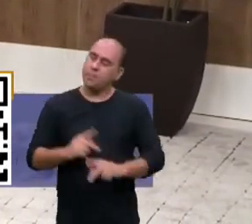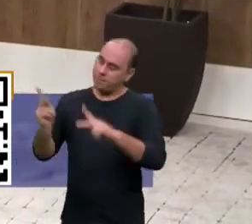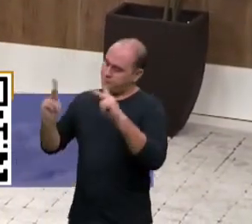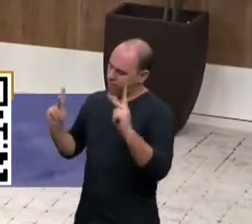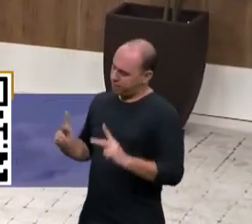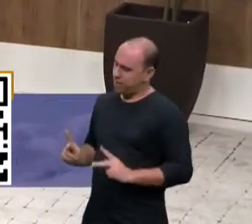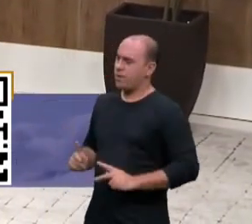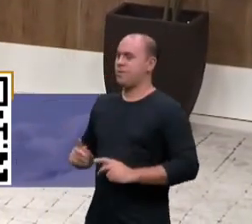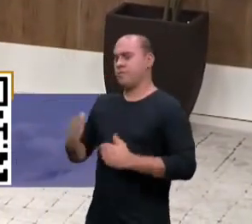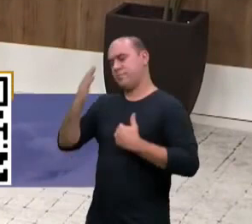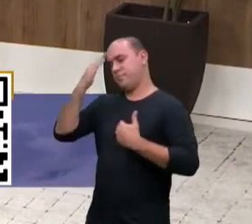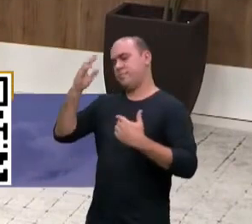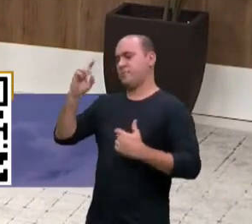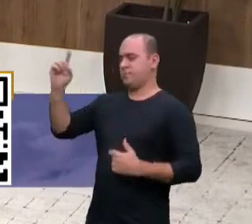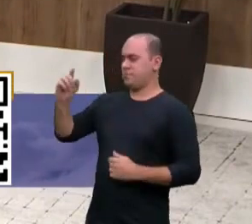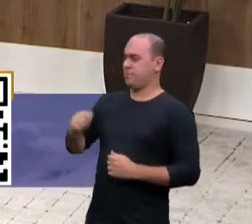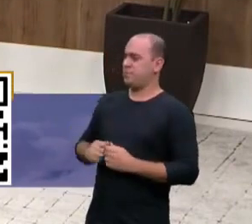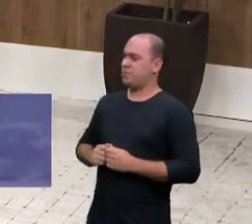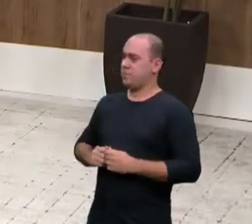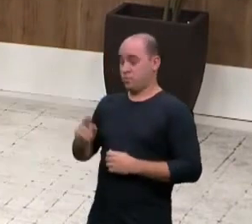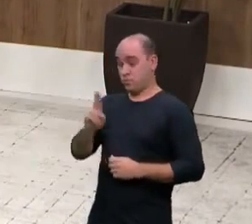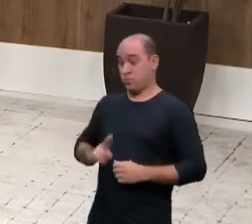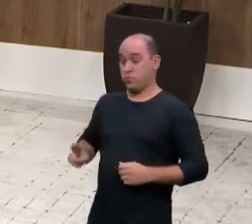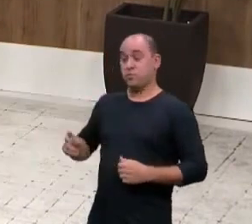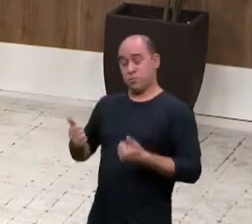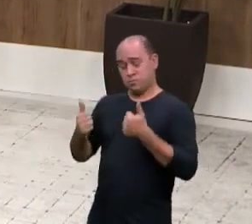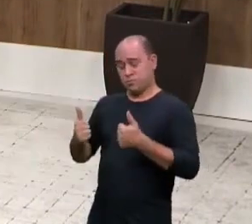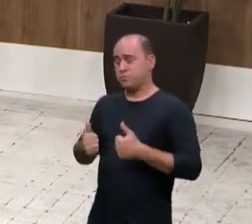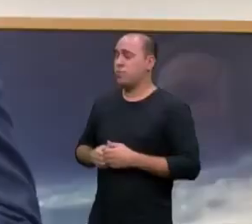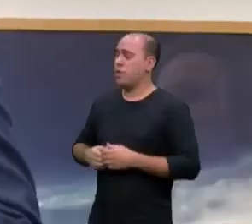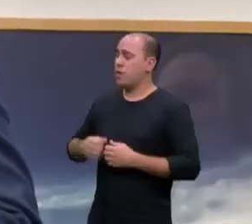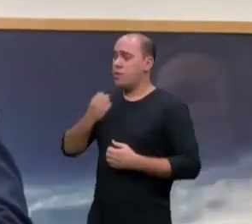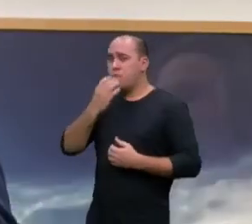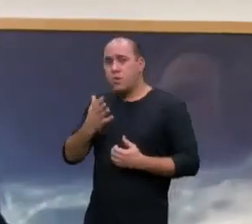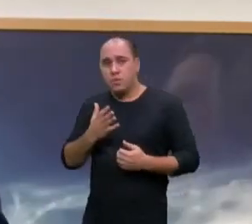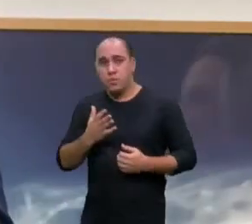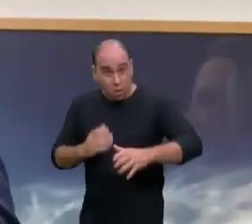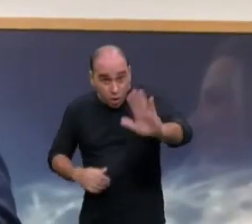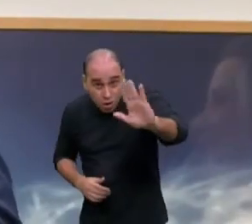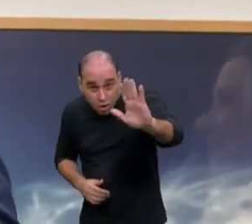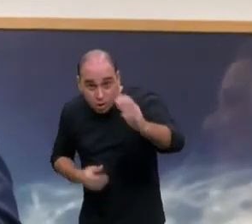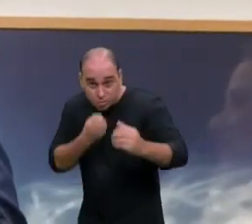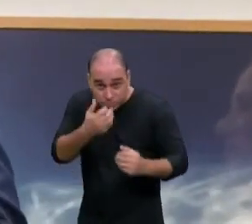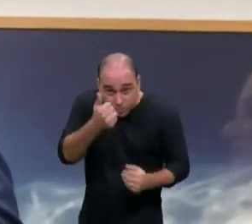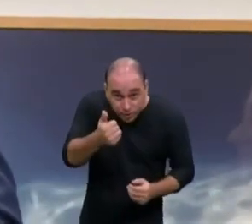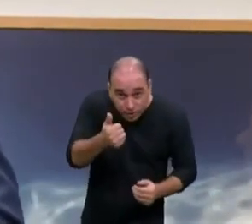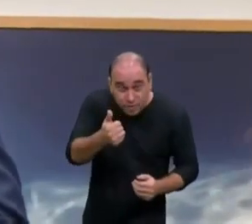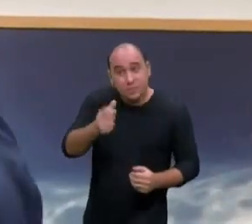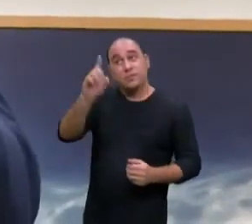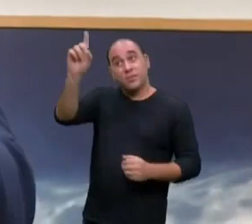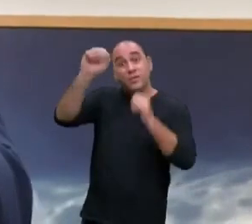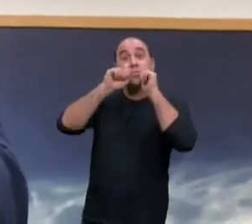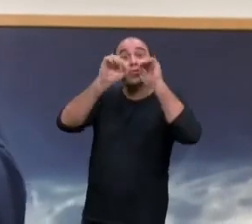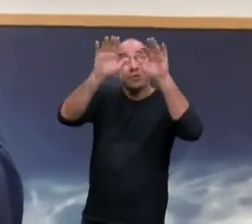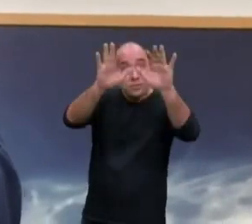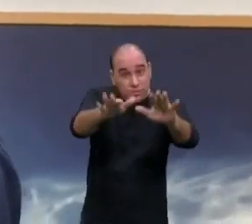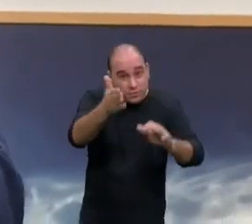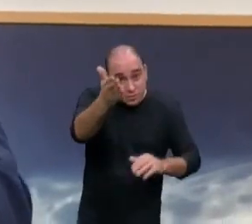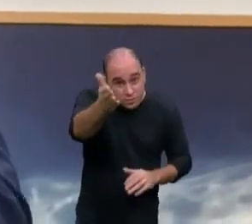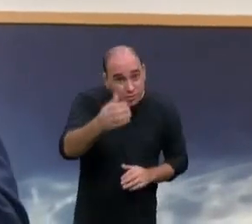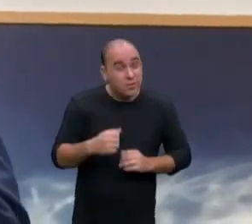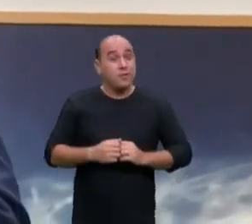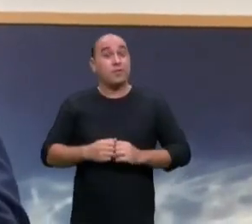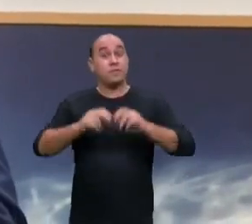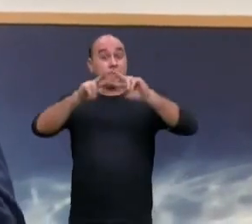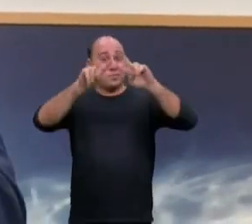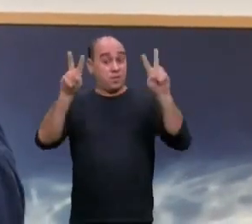senhor tudo na paz graças a Deus aqui Amém Olá meu amigo minha amiga tudo bem Deus abençoe